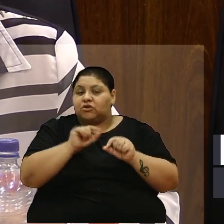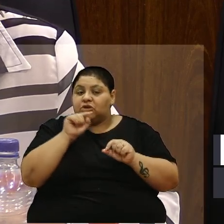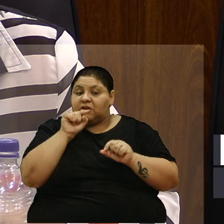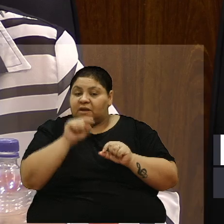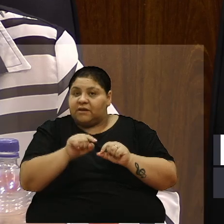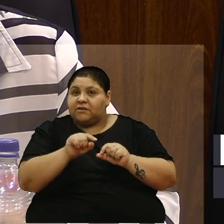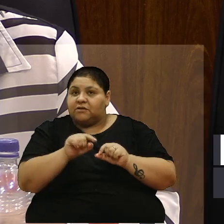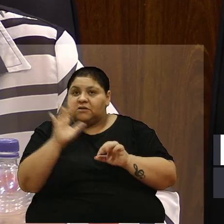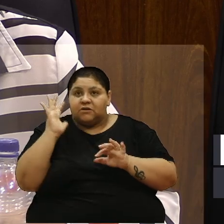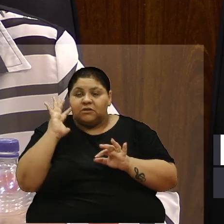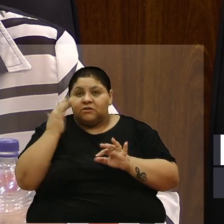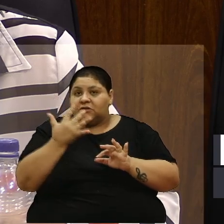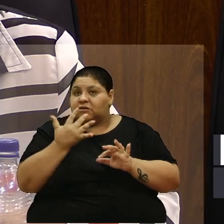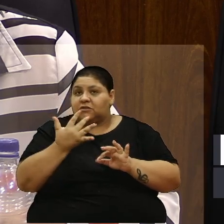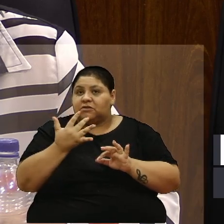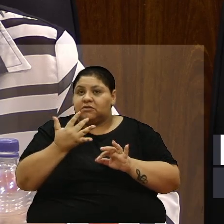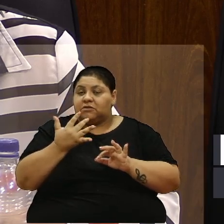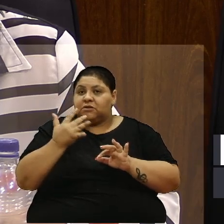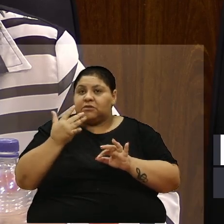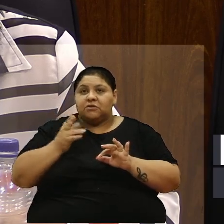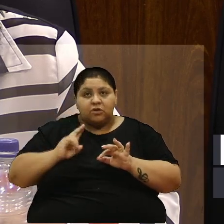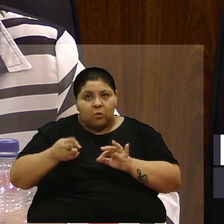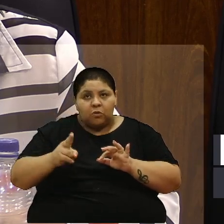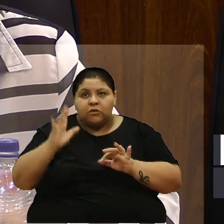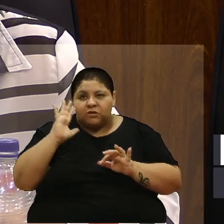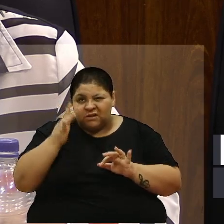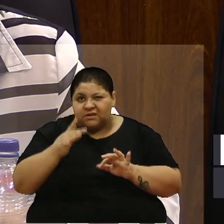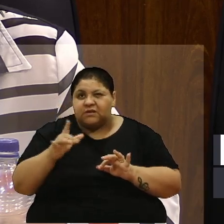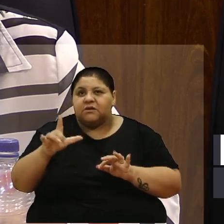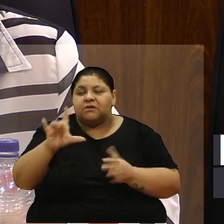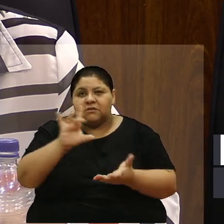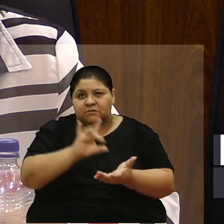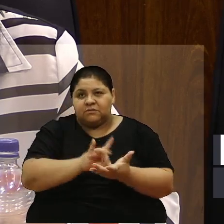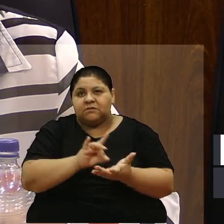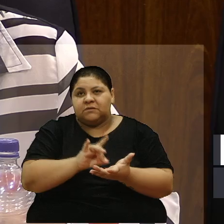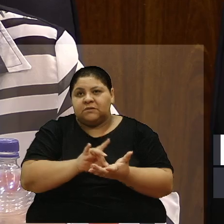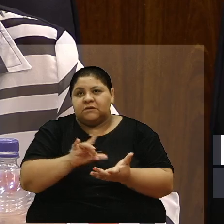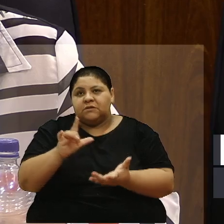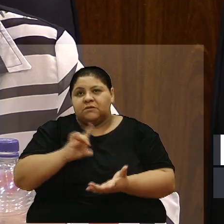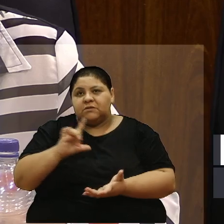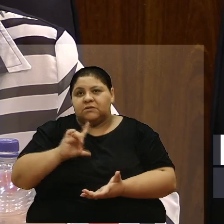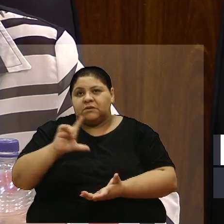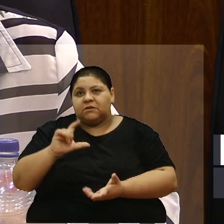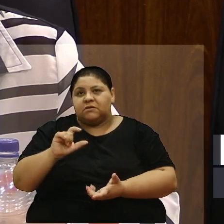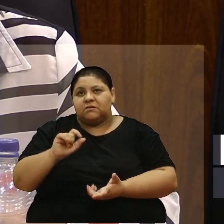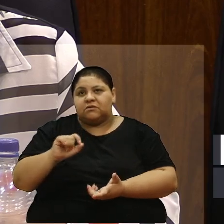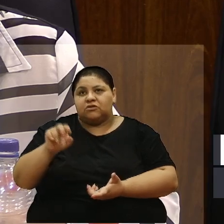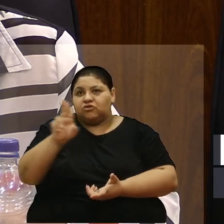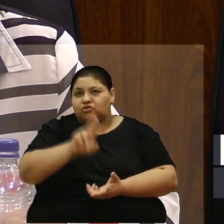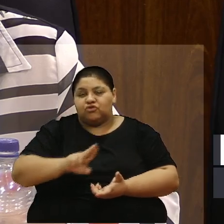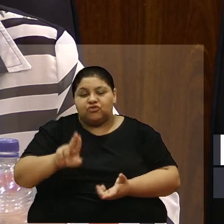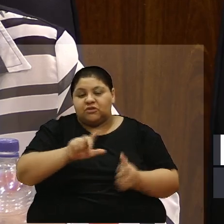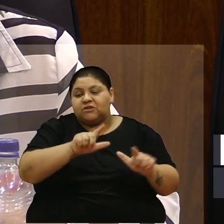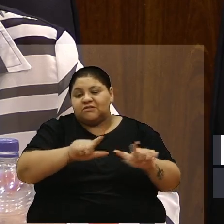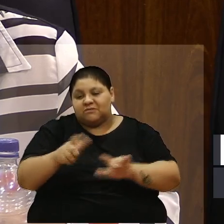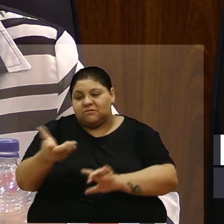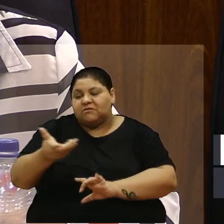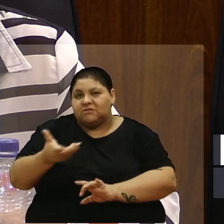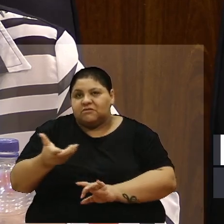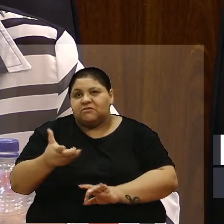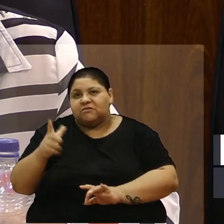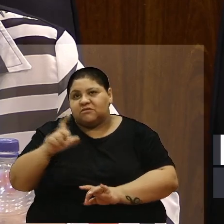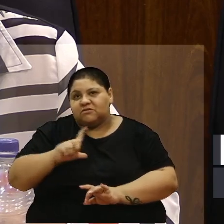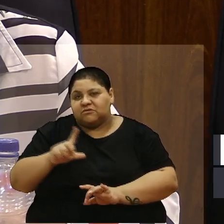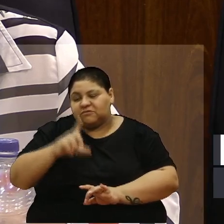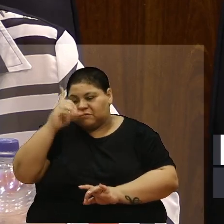esses casos não sigam ocorrendo e que, de fato, a gente tenha a possibilidade de ocupar todos os espaços que queremos e